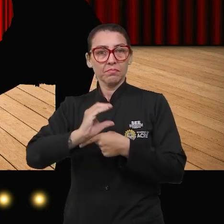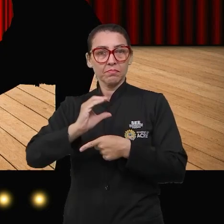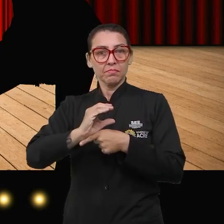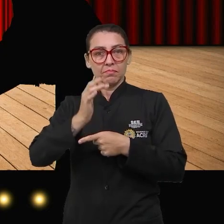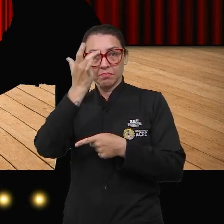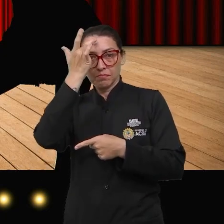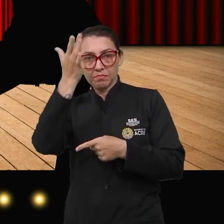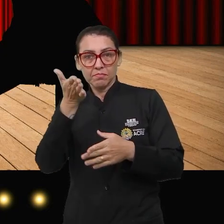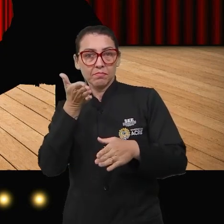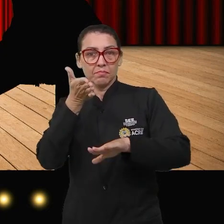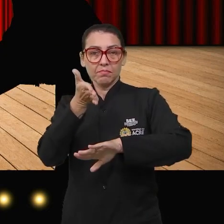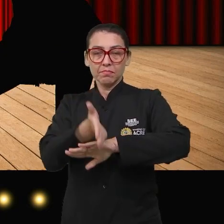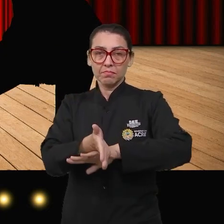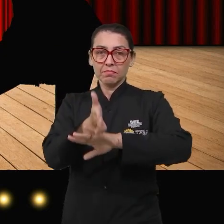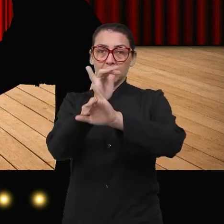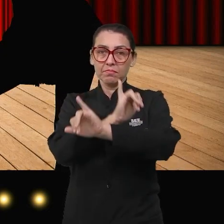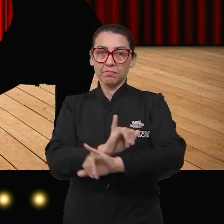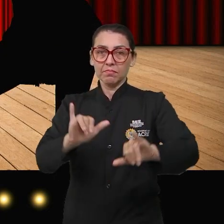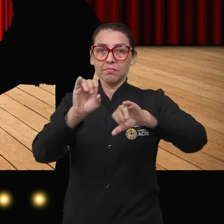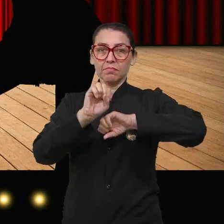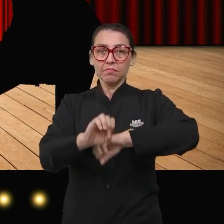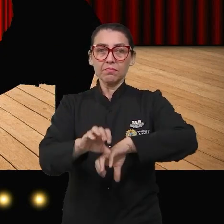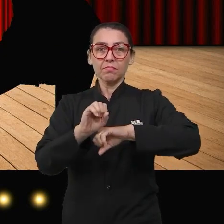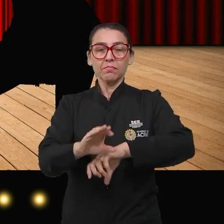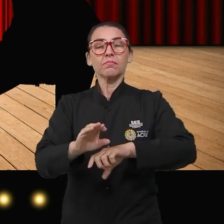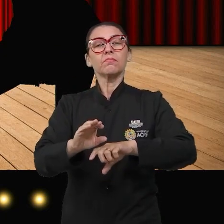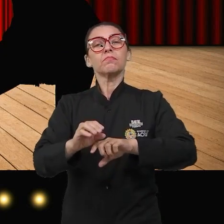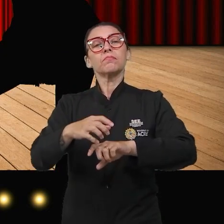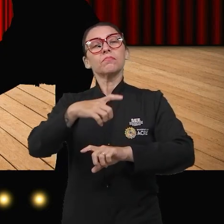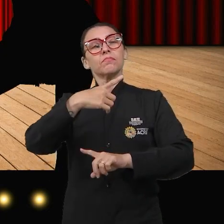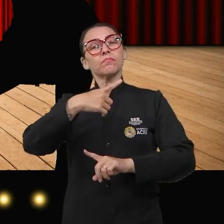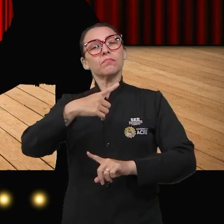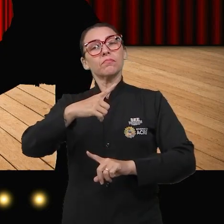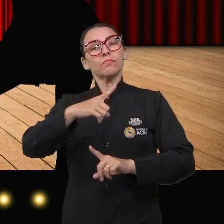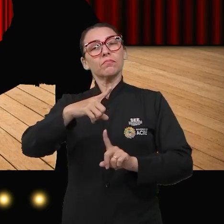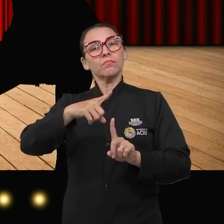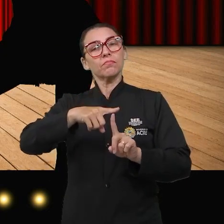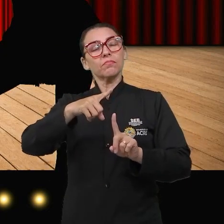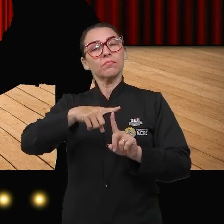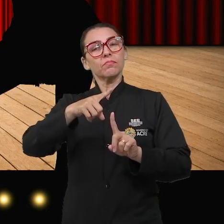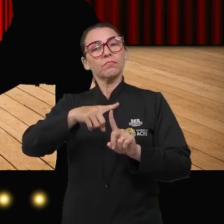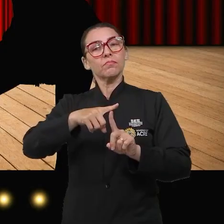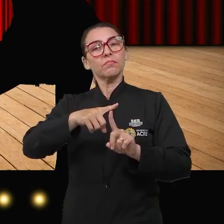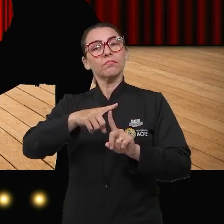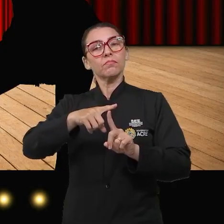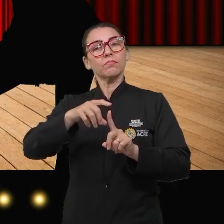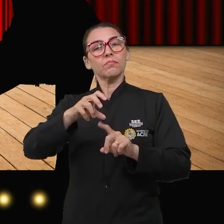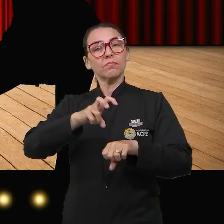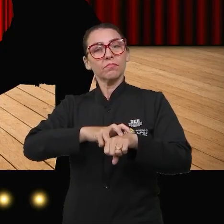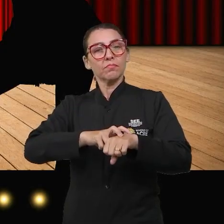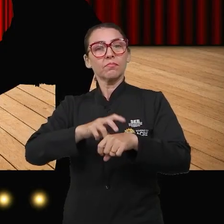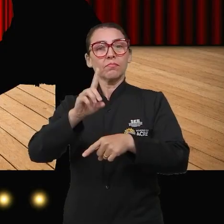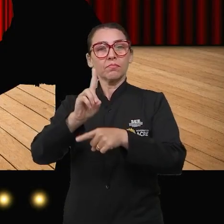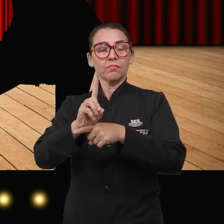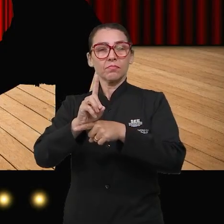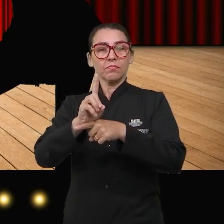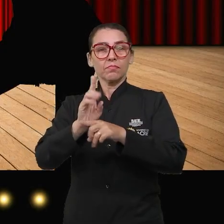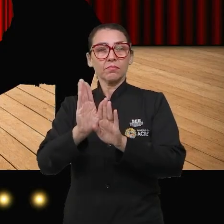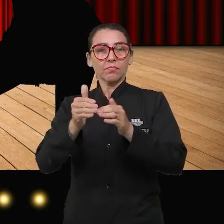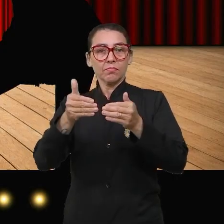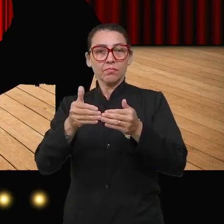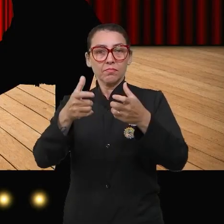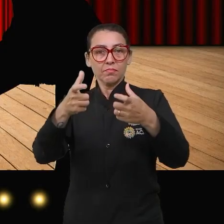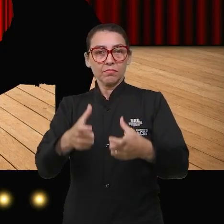C, facilitando o acesso ao ensino e à divulgação das coreografias online. E letra D, restringindo a dança